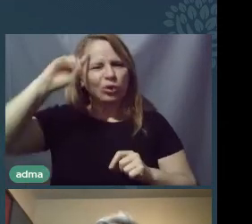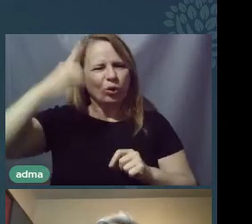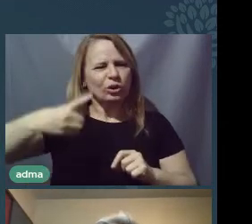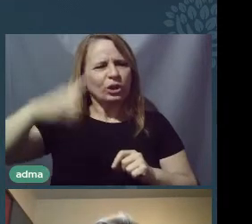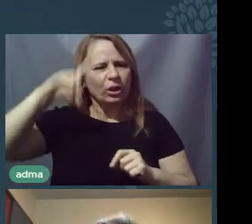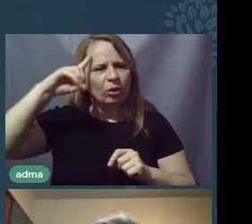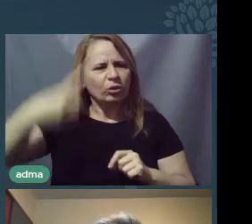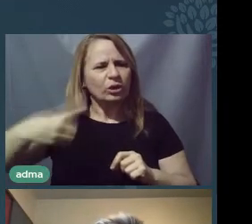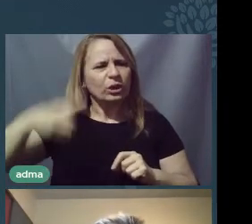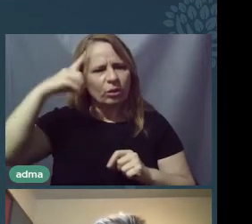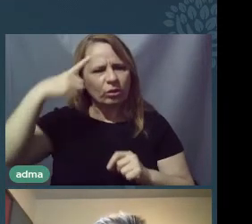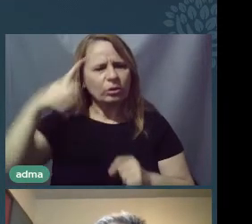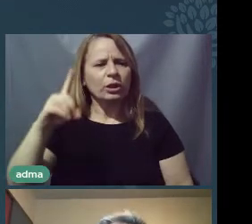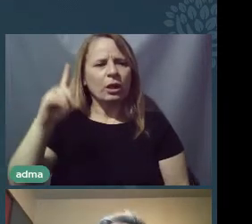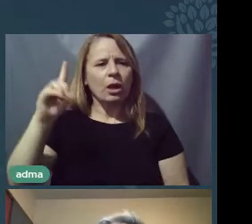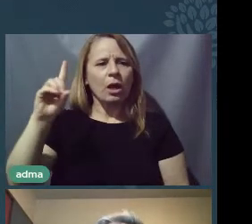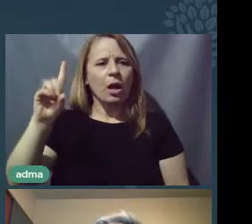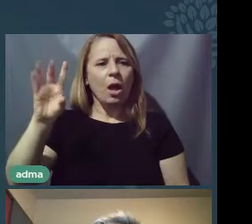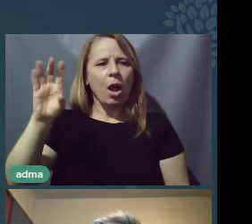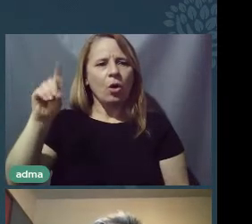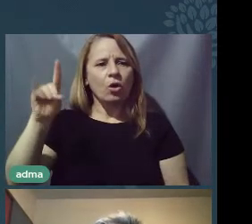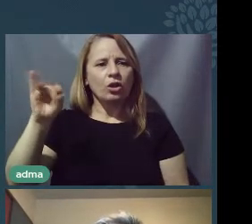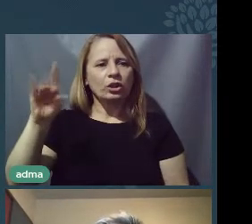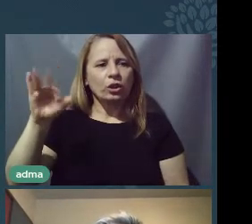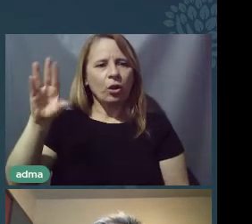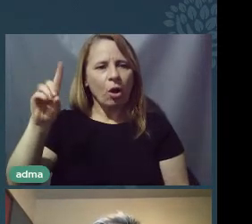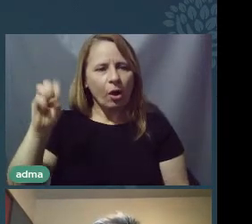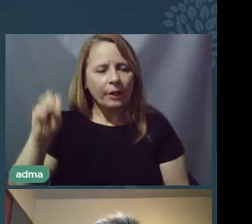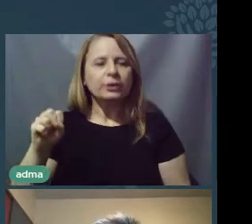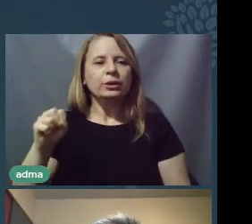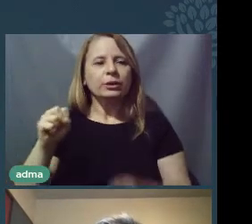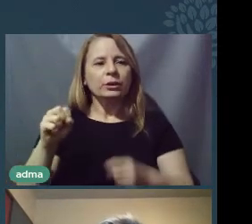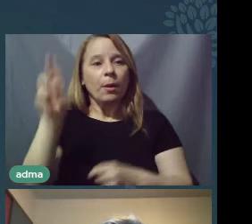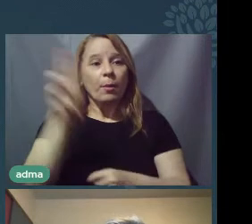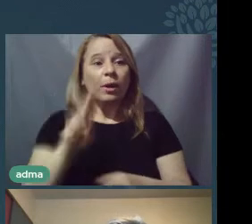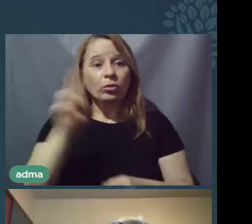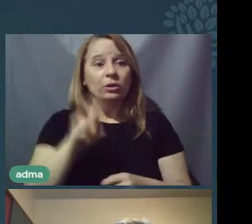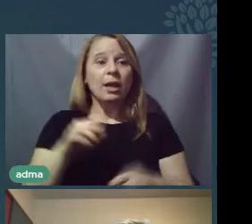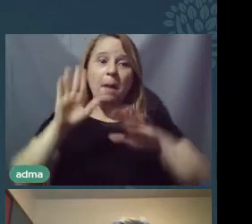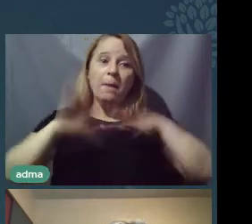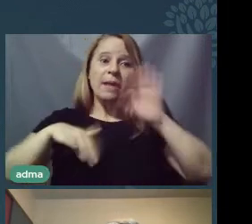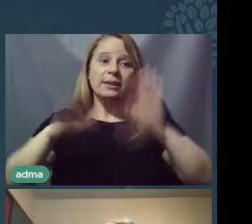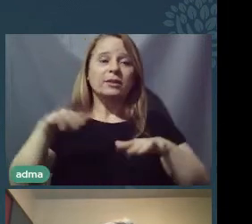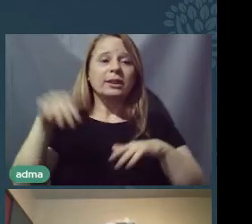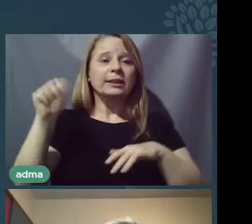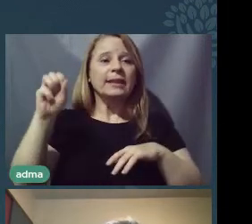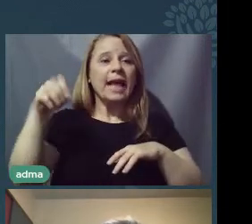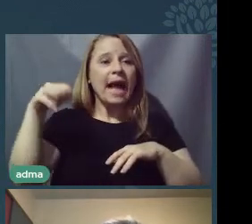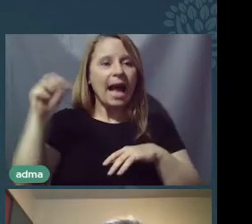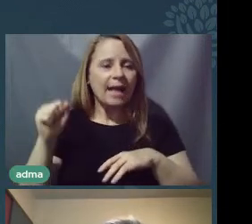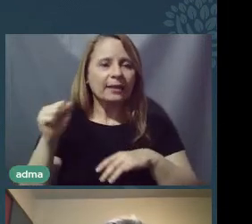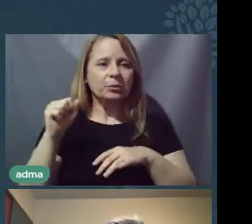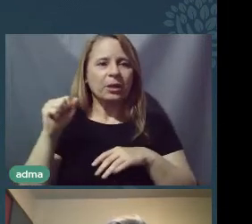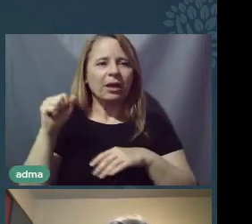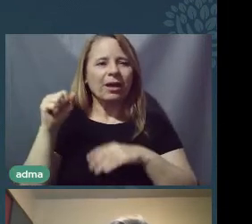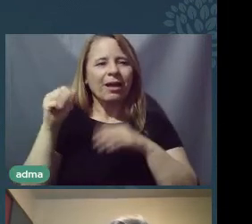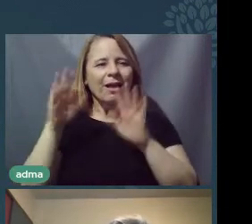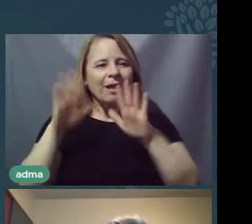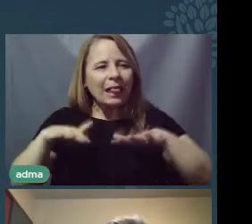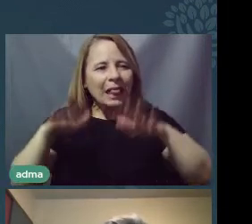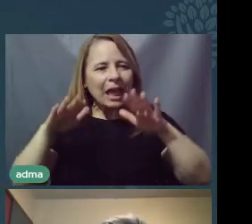do corticoide inalatório, associado ou não a qualquer outra droga. Já em relação aos